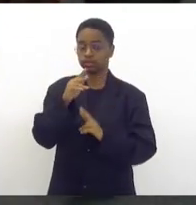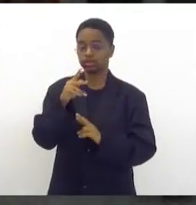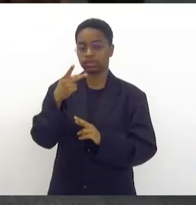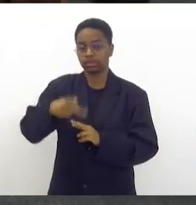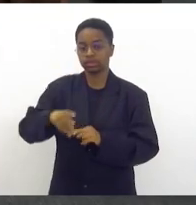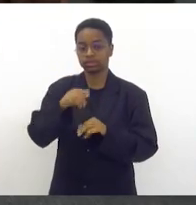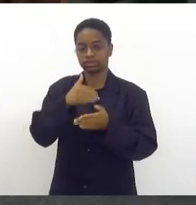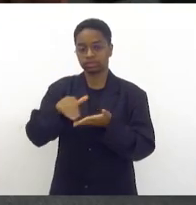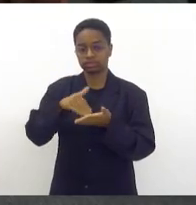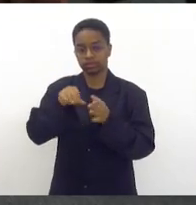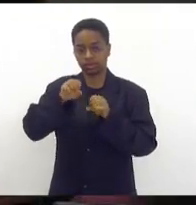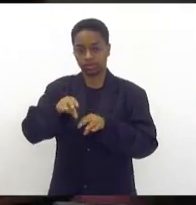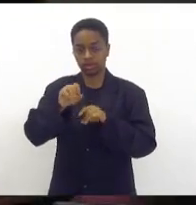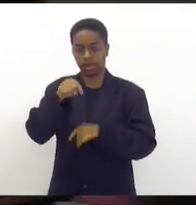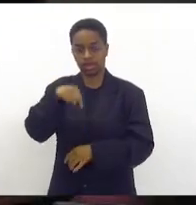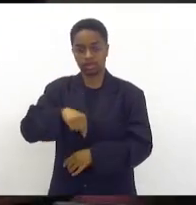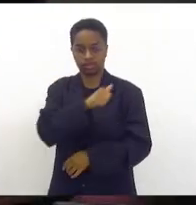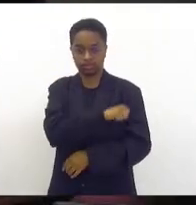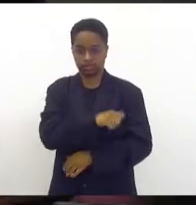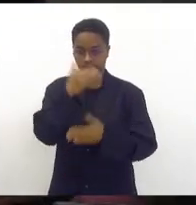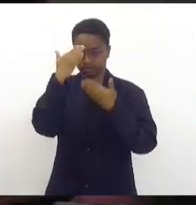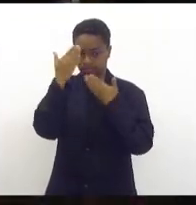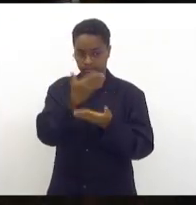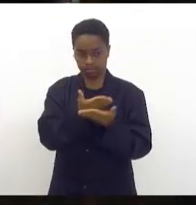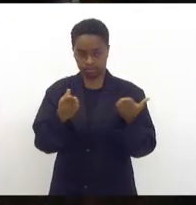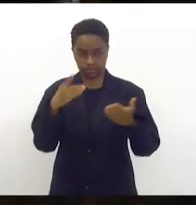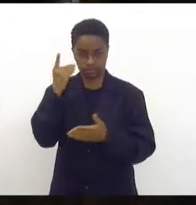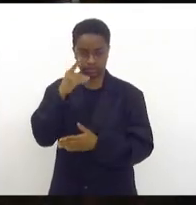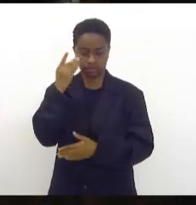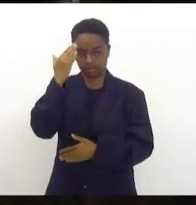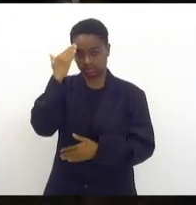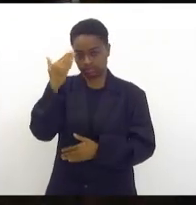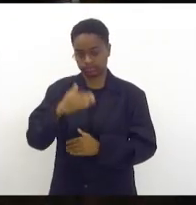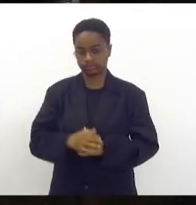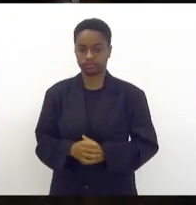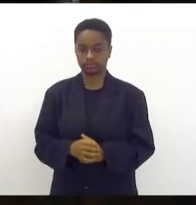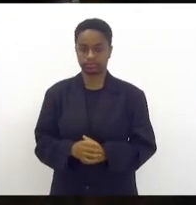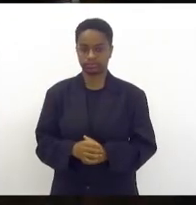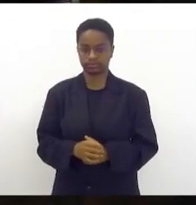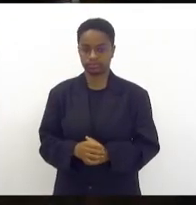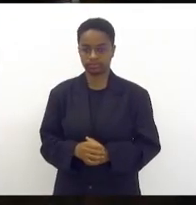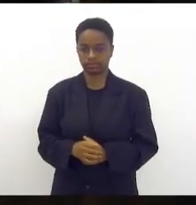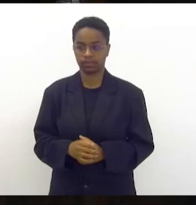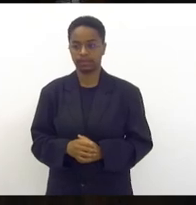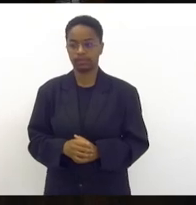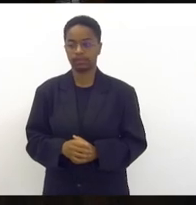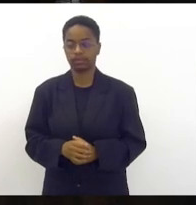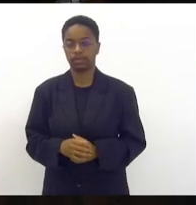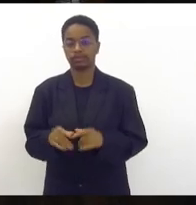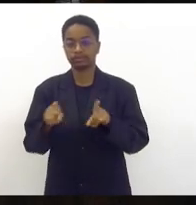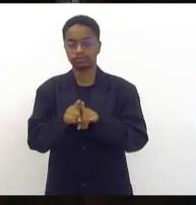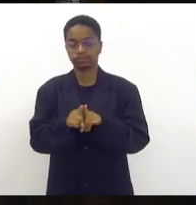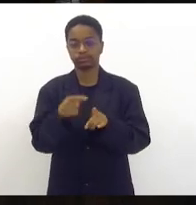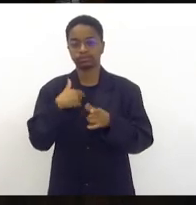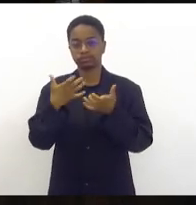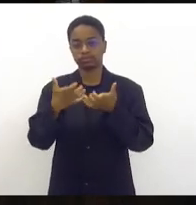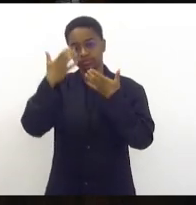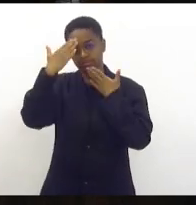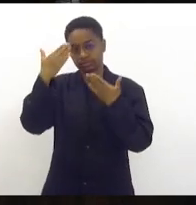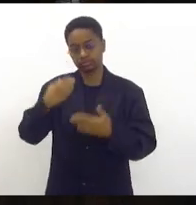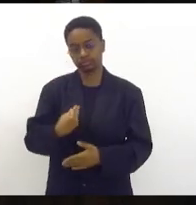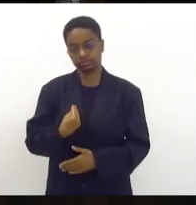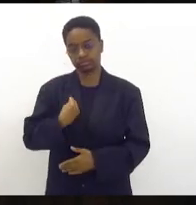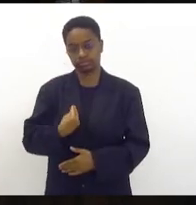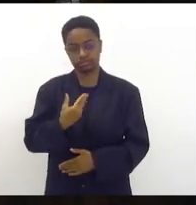Então, obrigado a todos os deputados. Obrigado. Obrigado, Serafim, nosso nobre deputado. Quero também agradecer aqui a presença do nosso